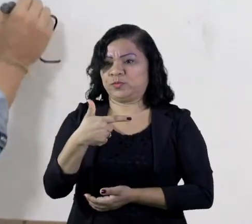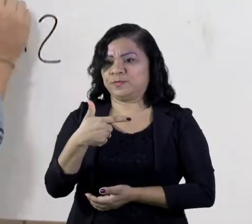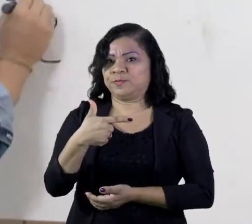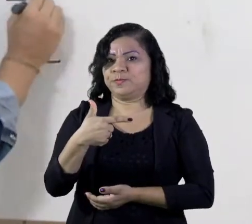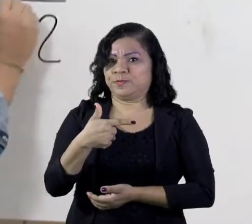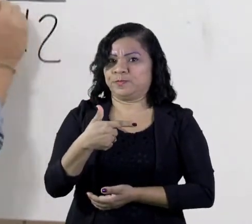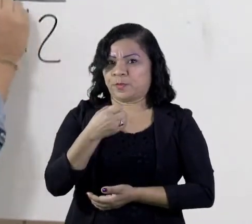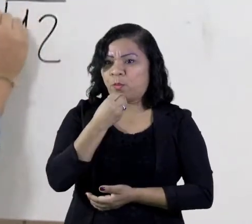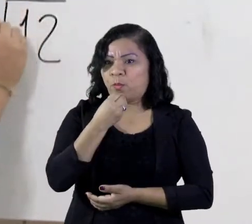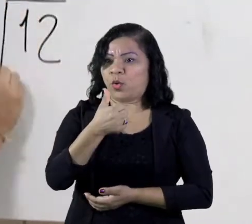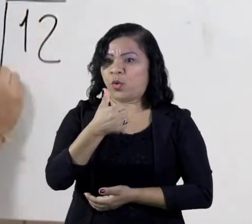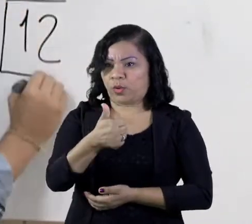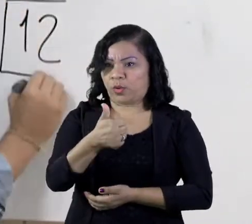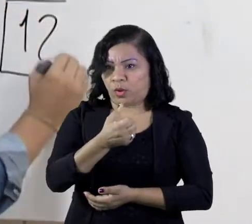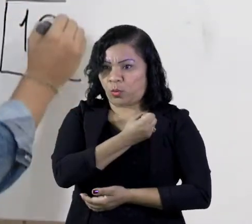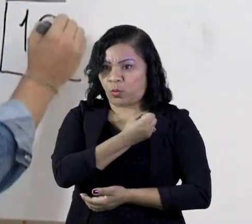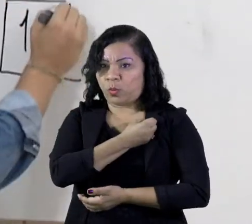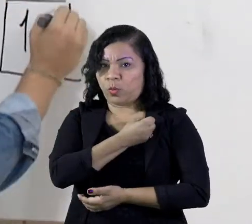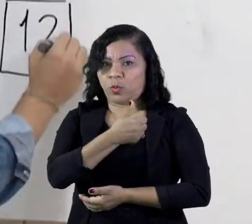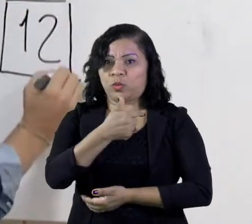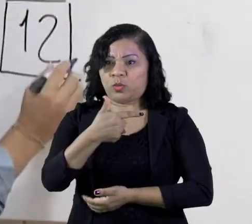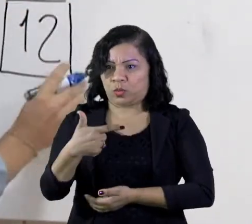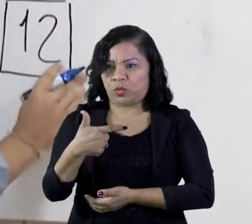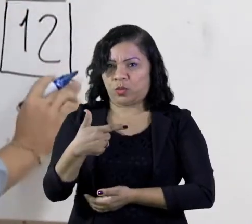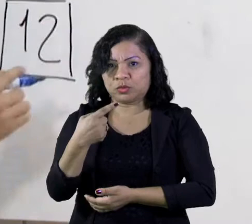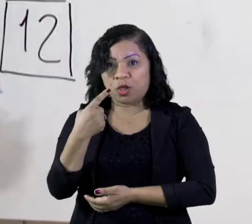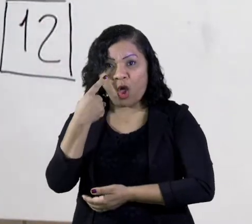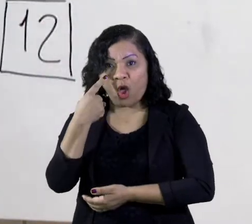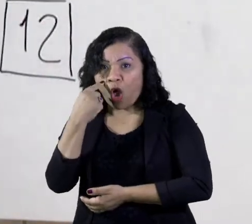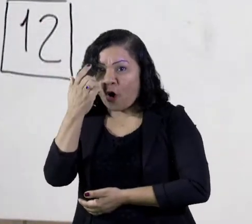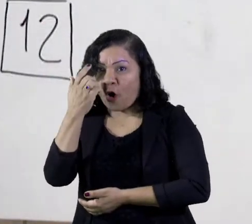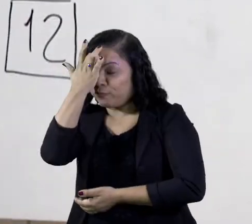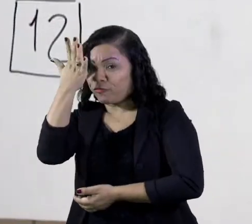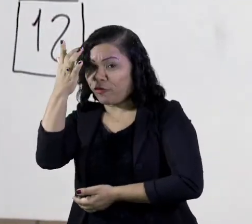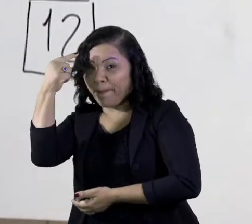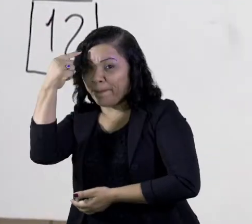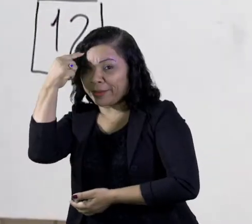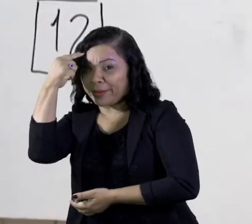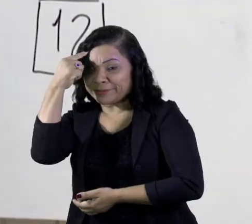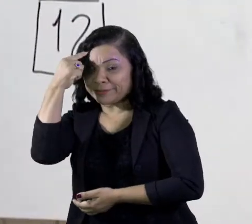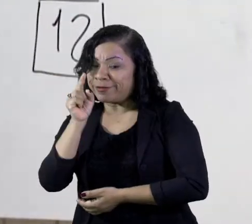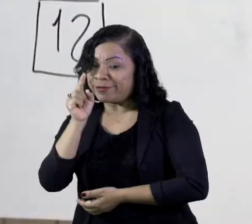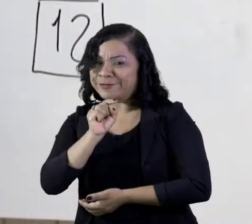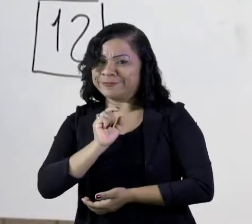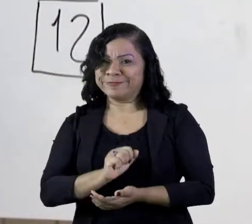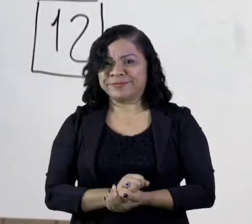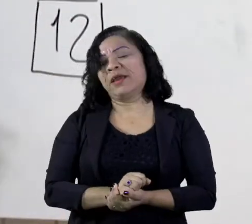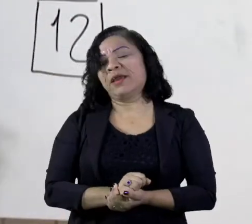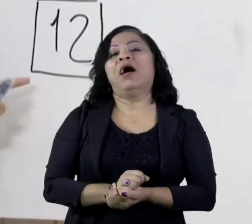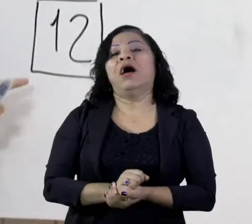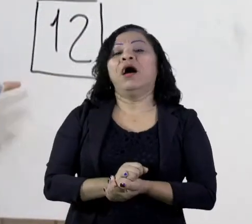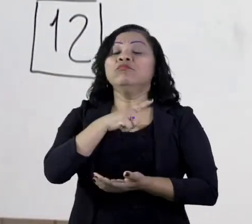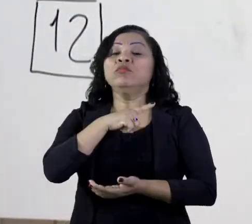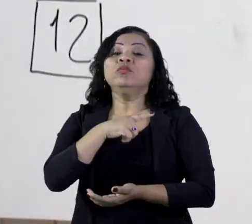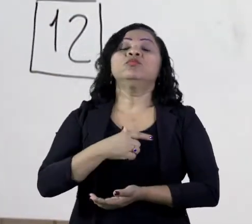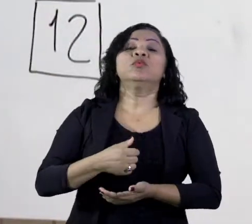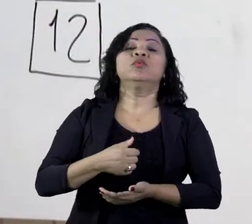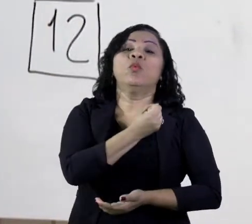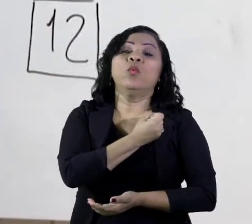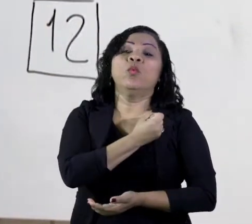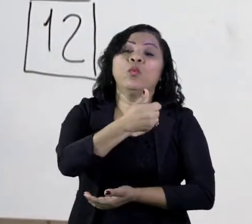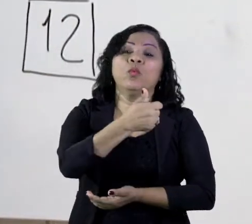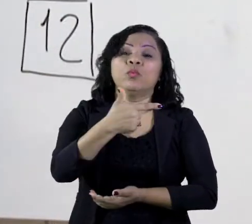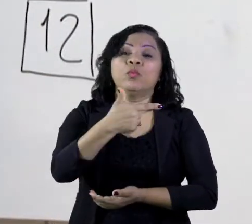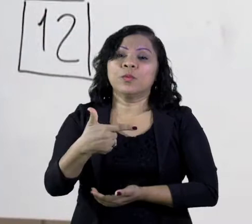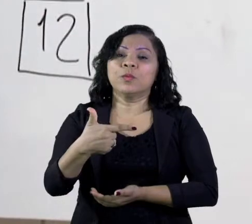Beleza? Está aqui o número 12. Olha só como fica fácil quando a gente pensa dessa forma aqui. Eu tenho o número 12. E agora